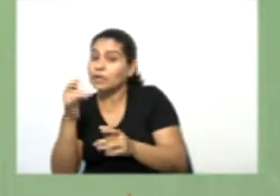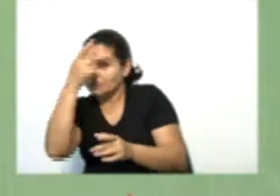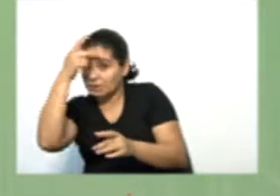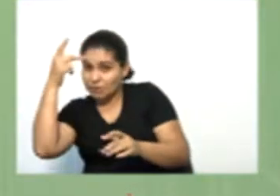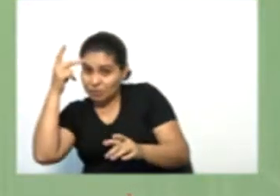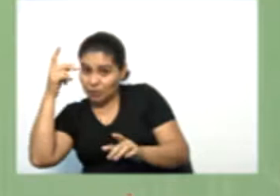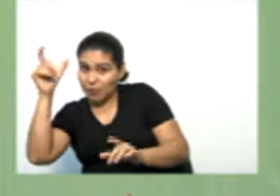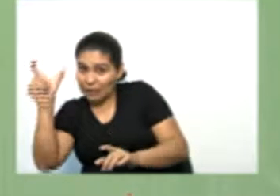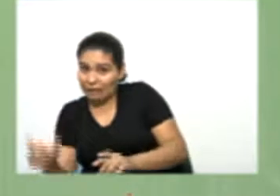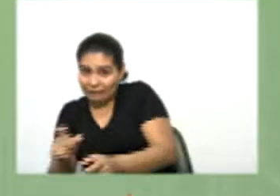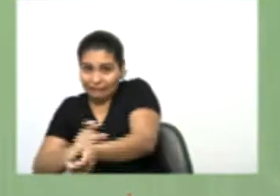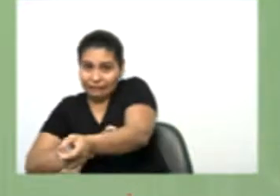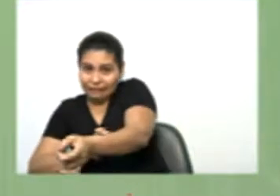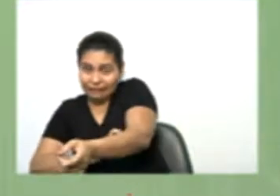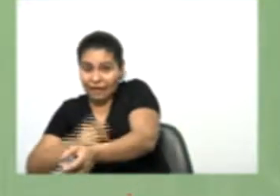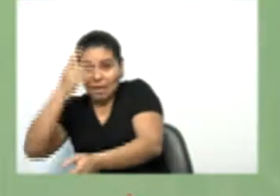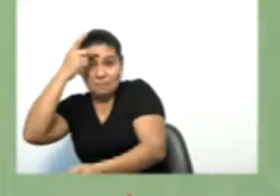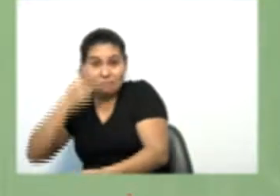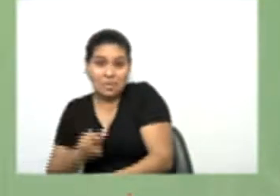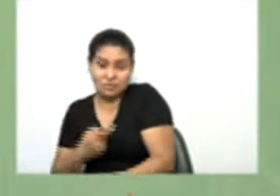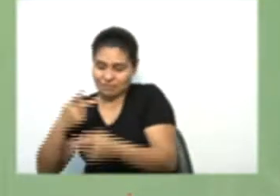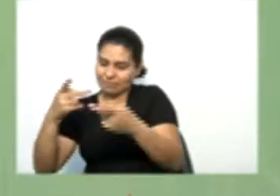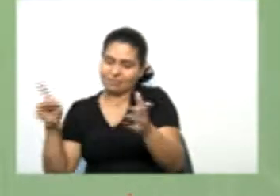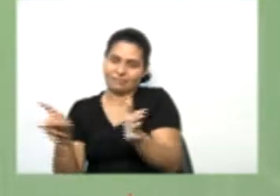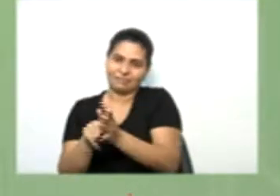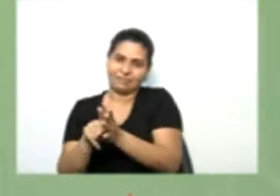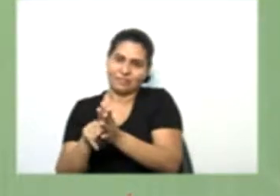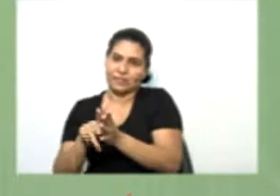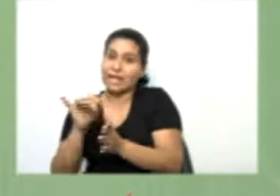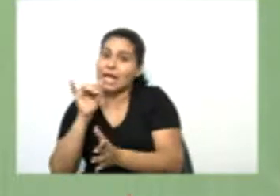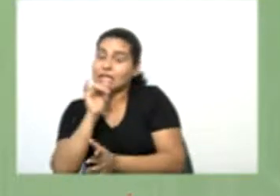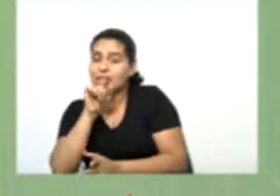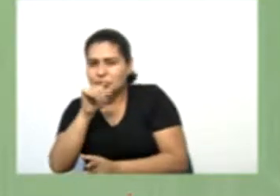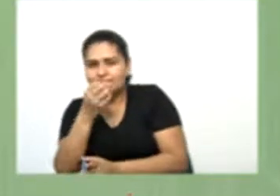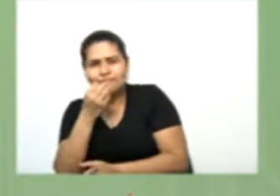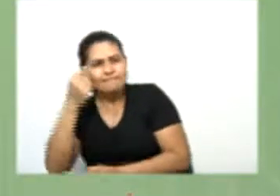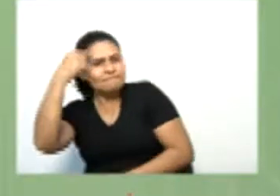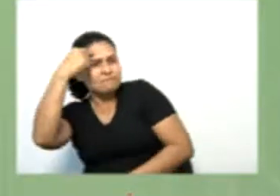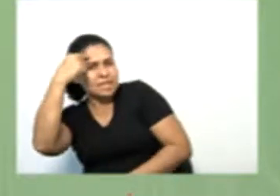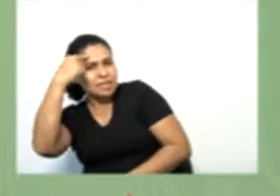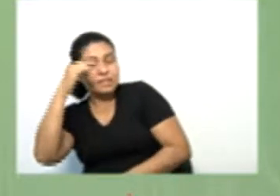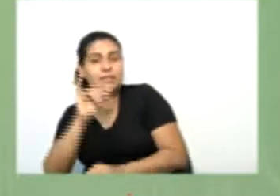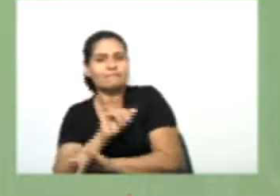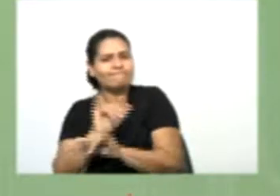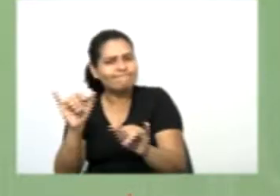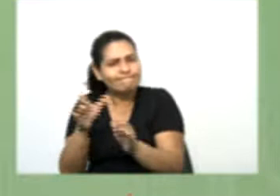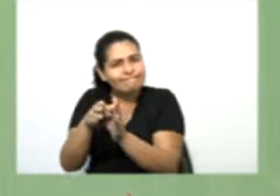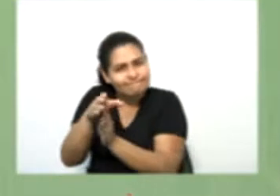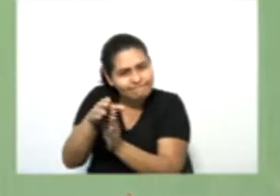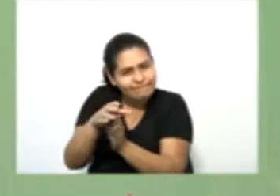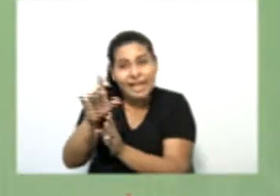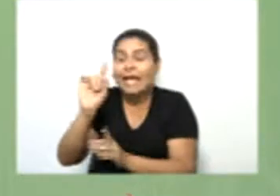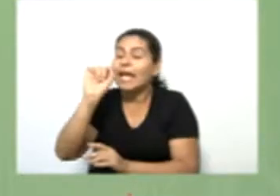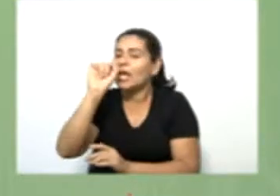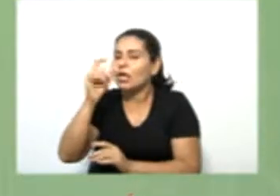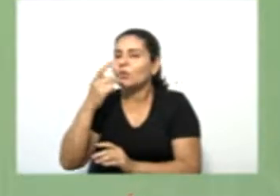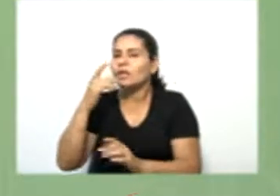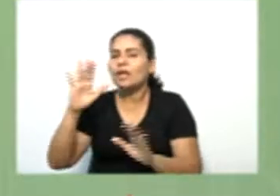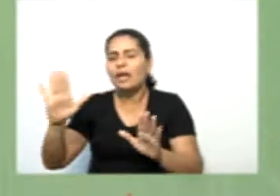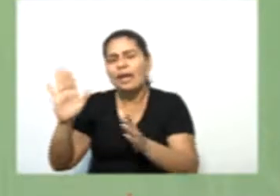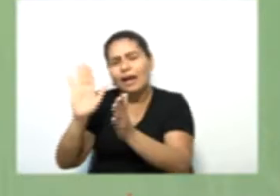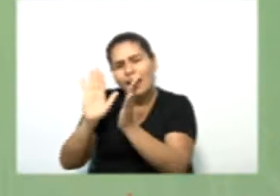dos negociadores, da personalidade de cada um dos envolvidos. Uma boa ideia nessa hora é propor